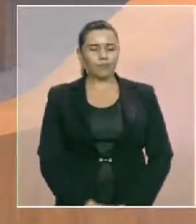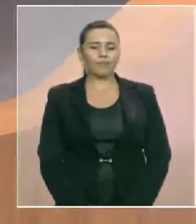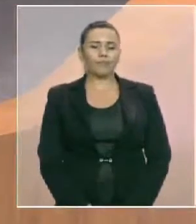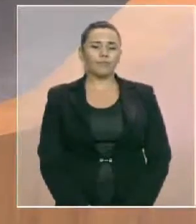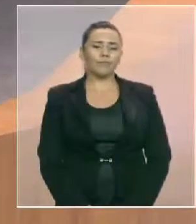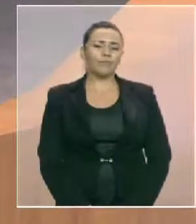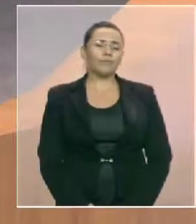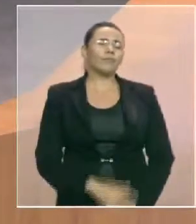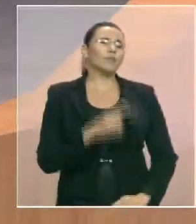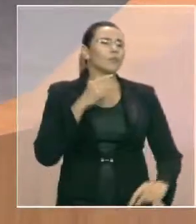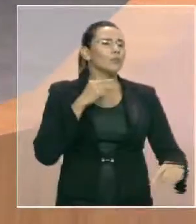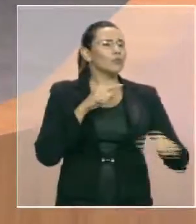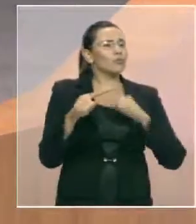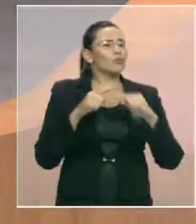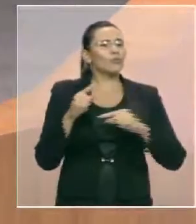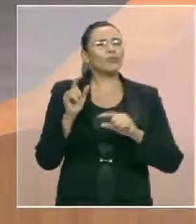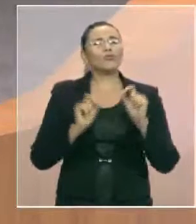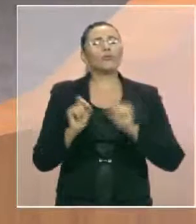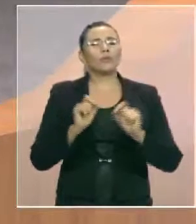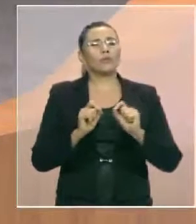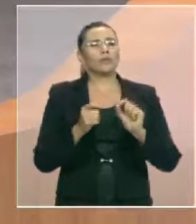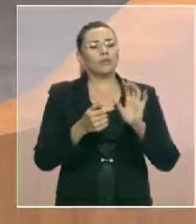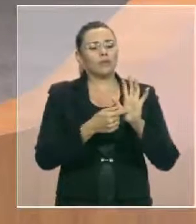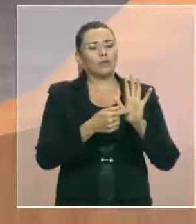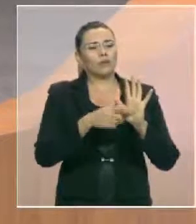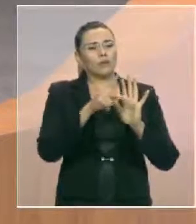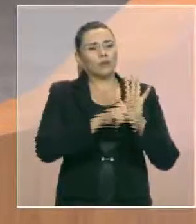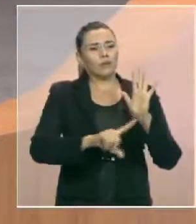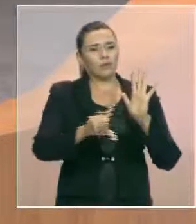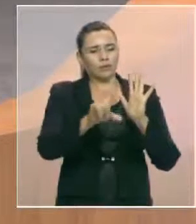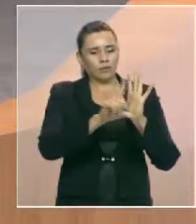o projeto de lei